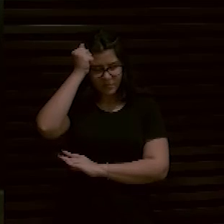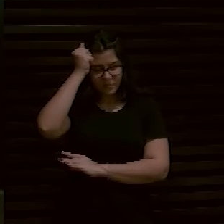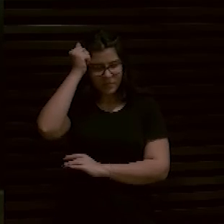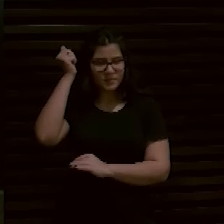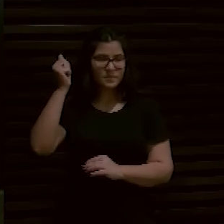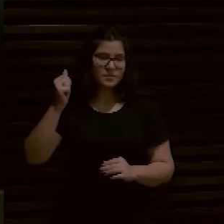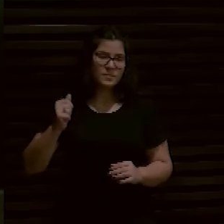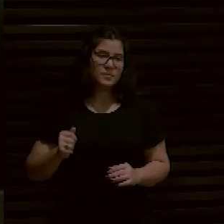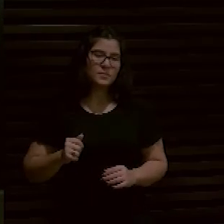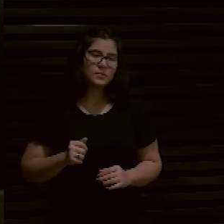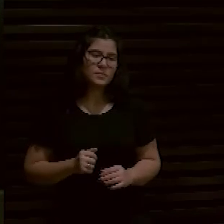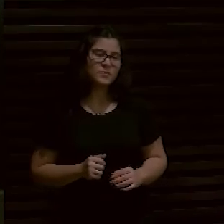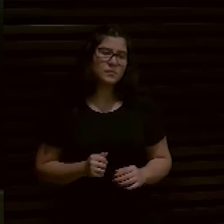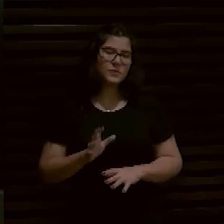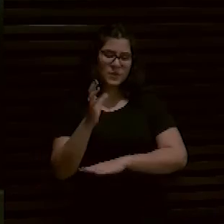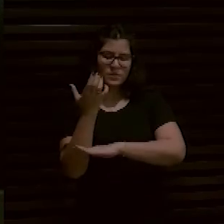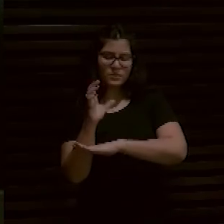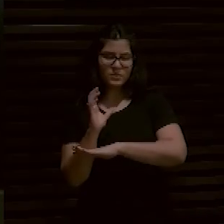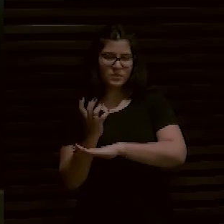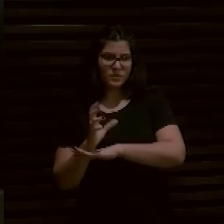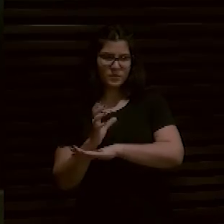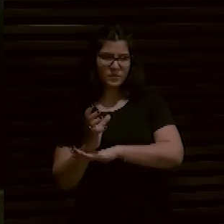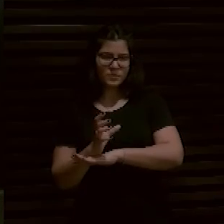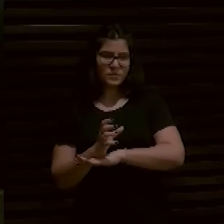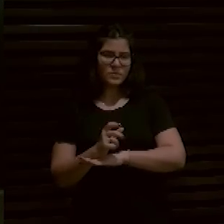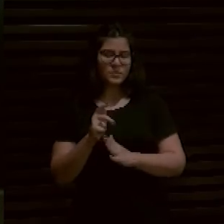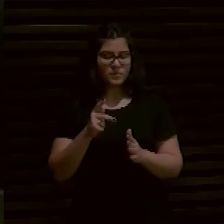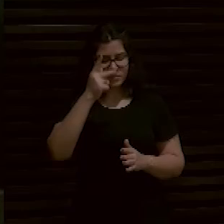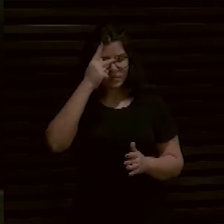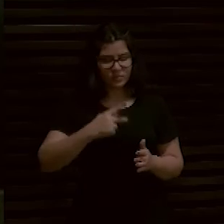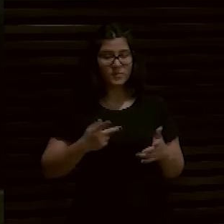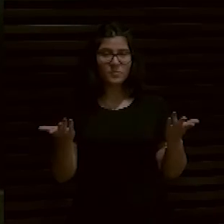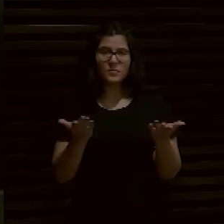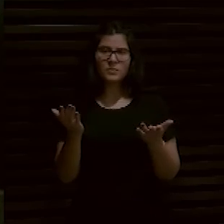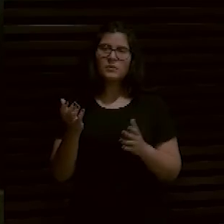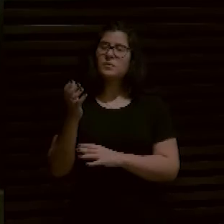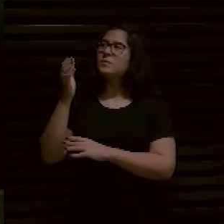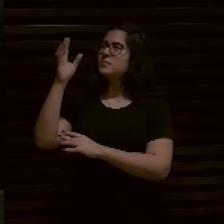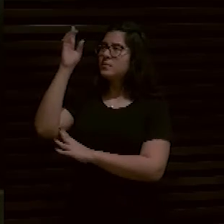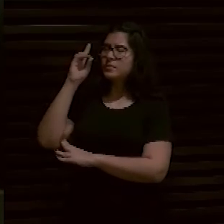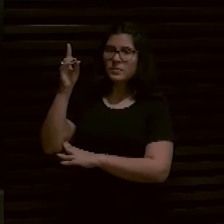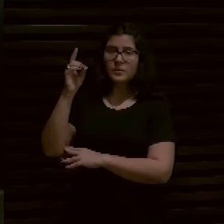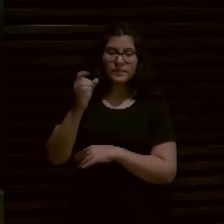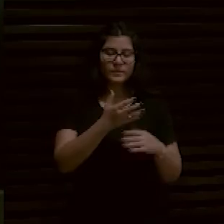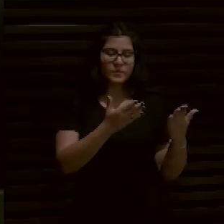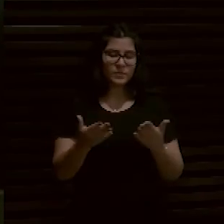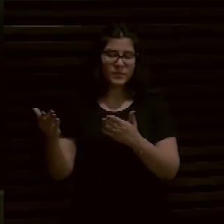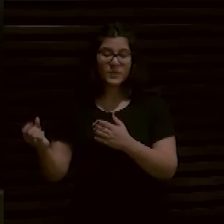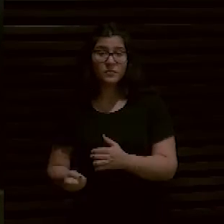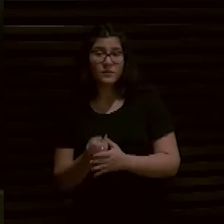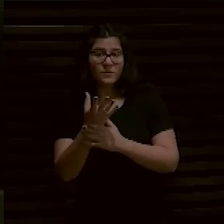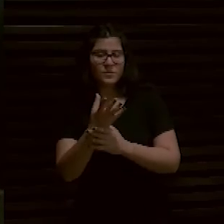de arbusto, de si mesmo, idólatra, para Deus, transportando-lhe para a fonte de águas